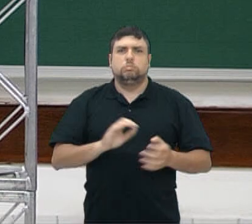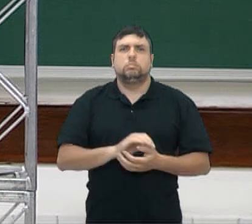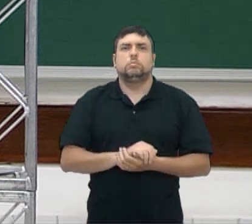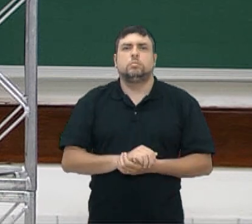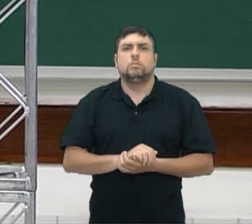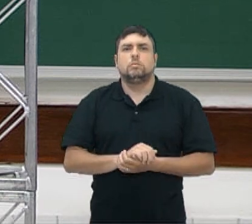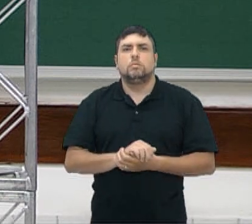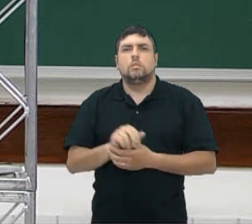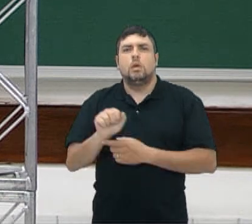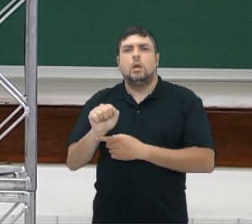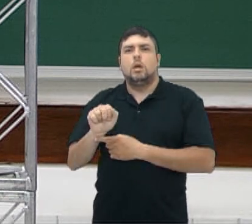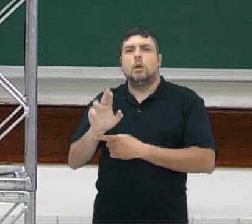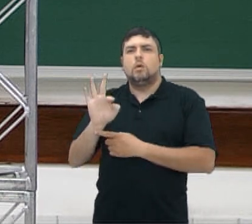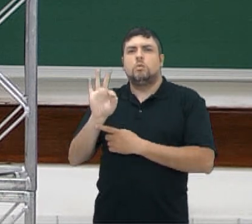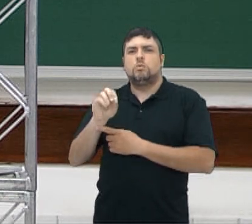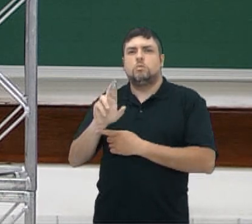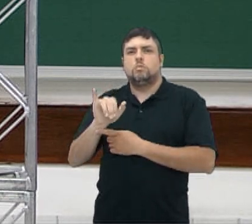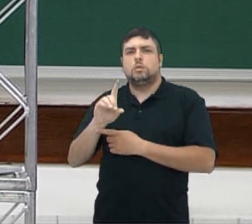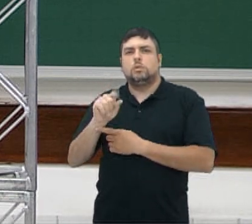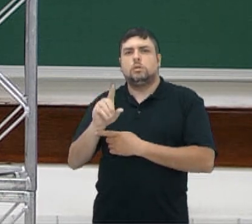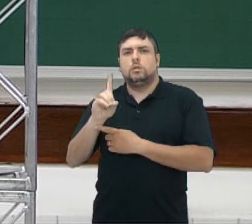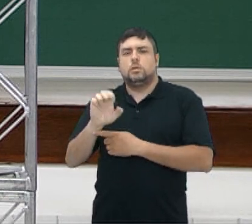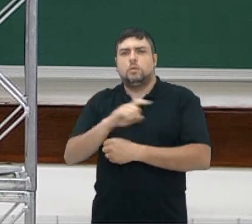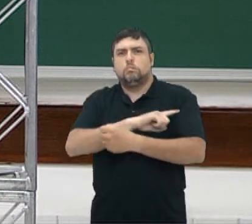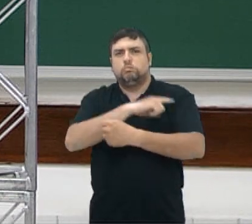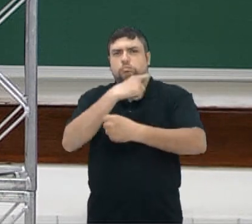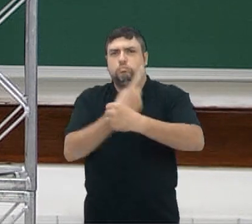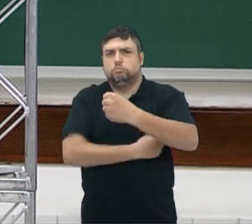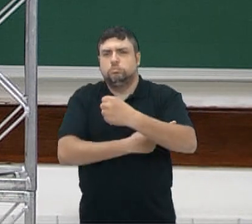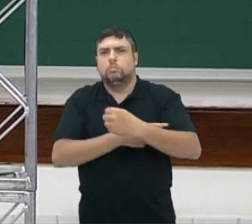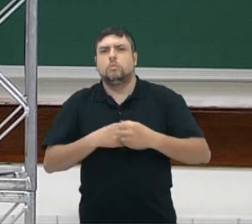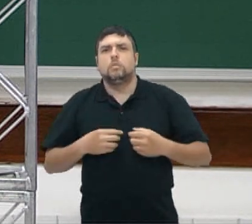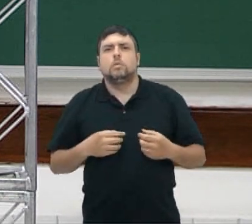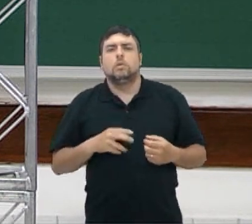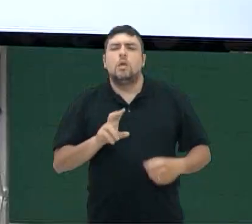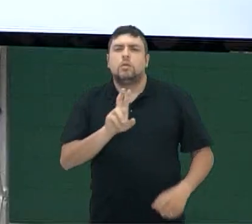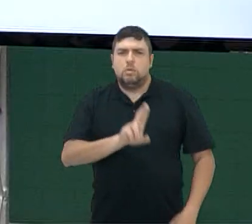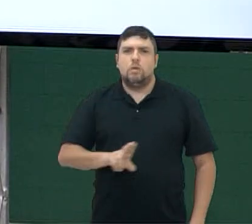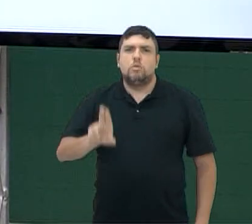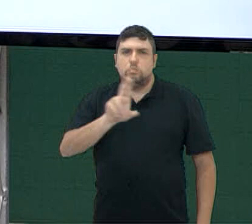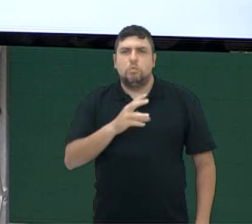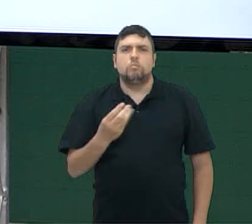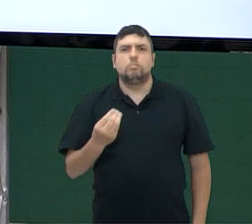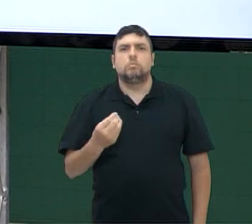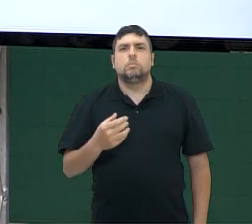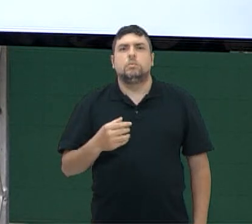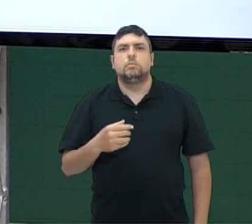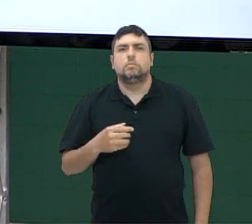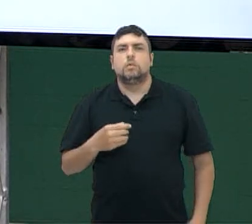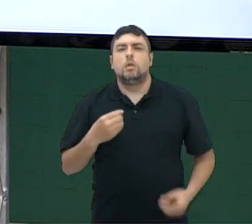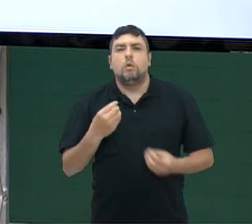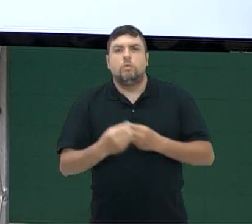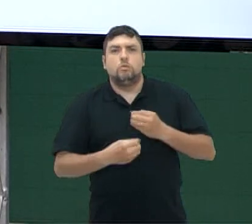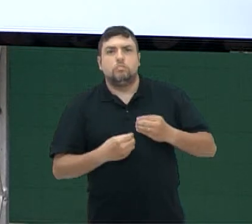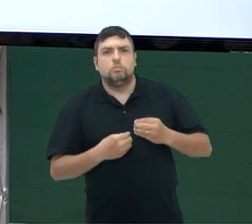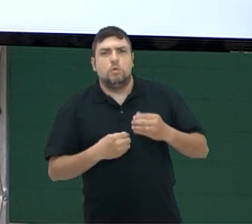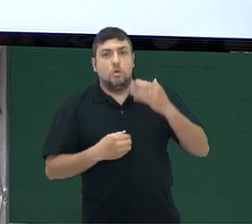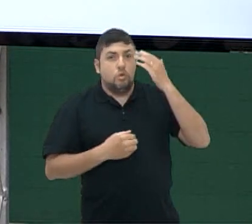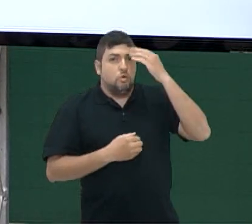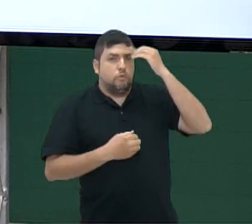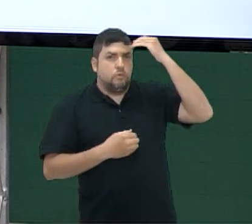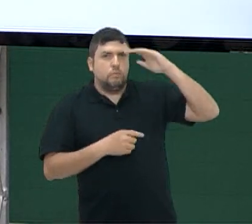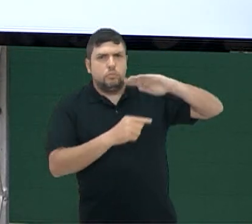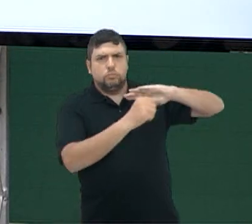autoridade, esse tanto como o estatístico, ele é bem usual, né? Ou seja, você cita uma autoridade reconhecida